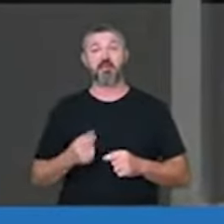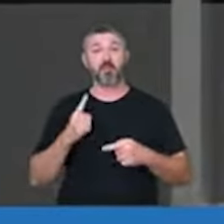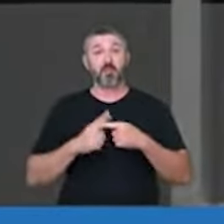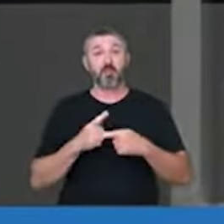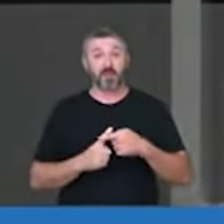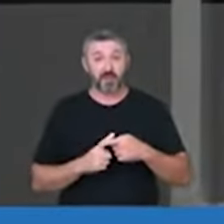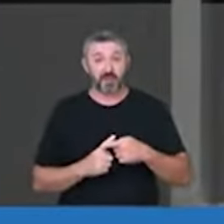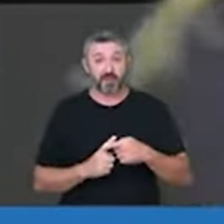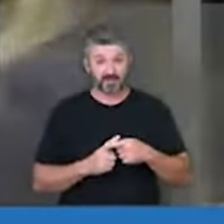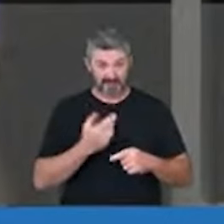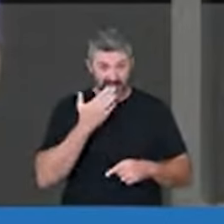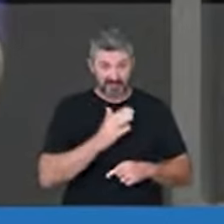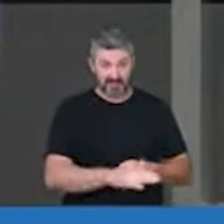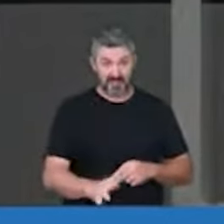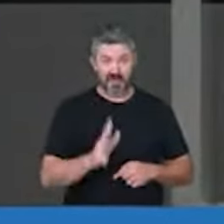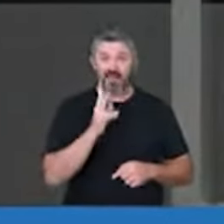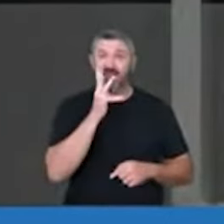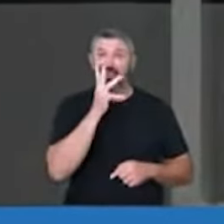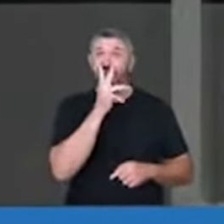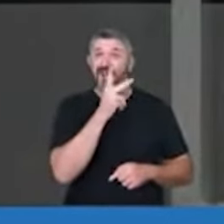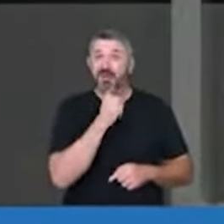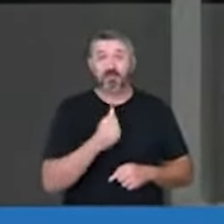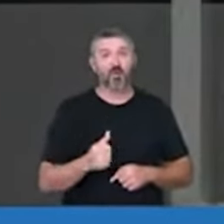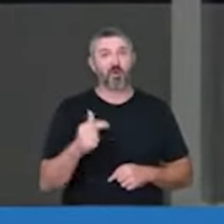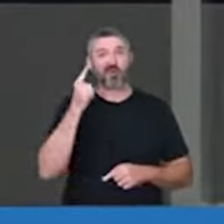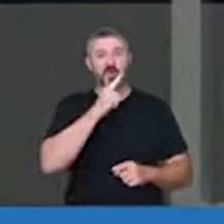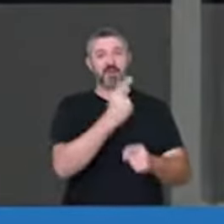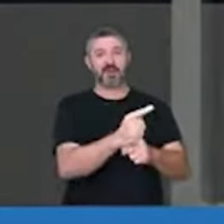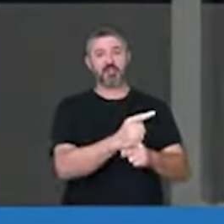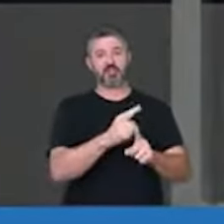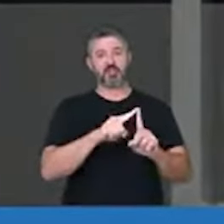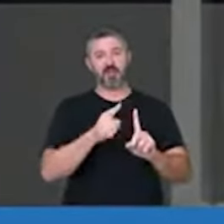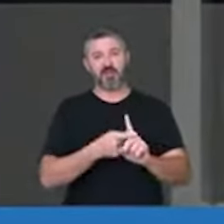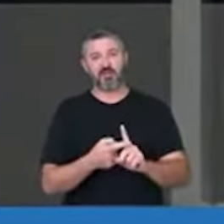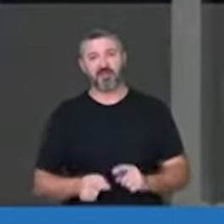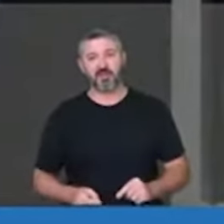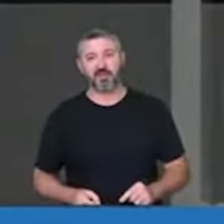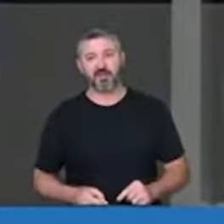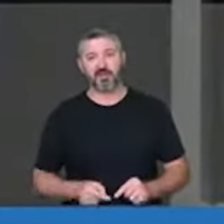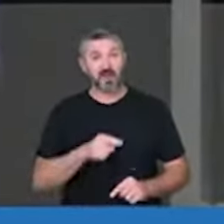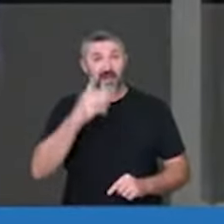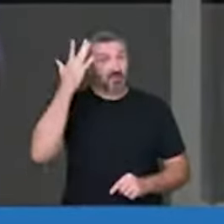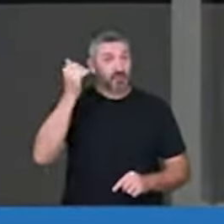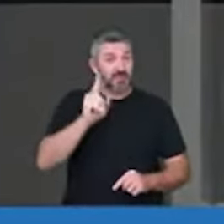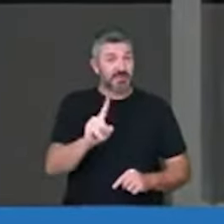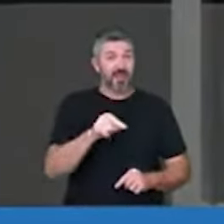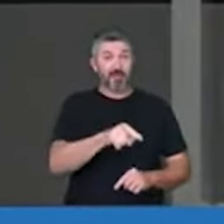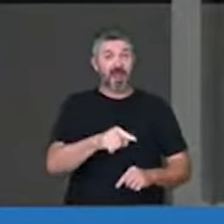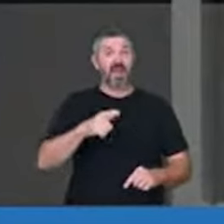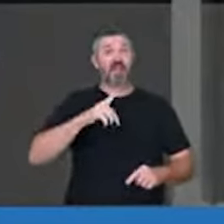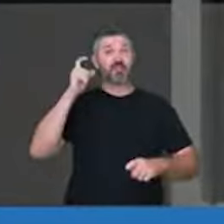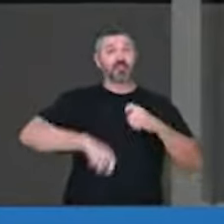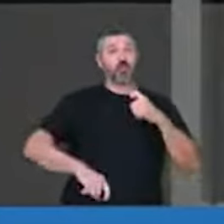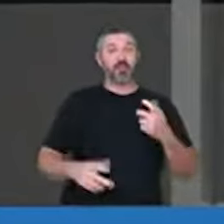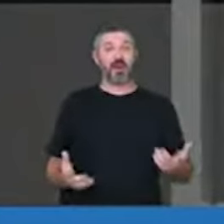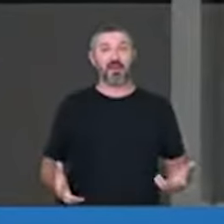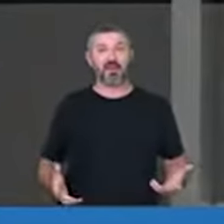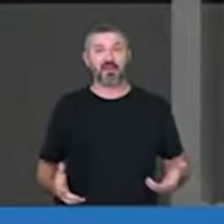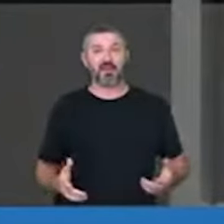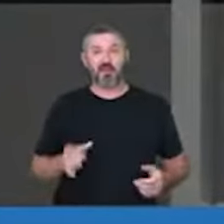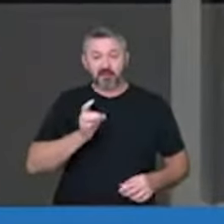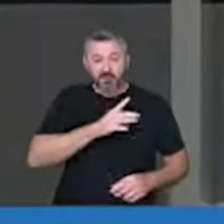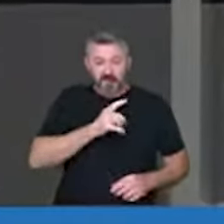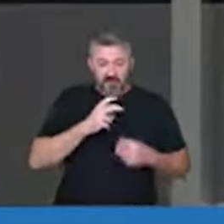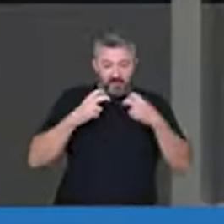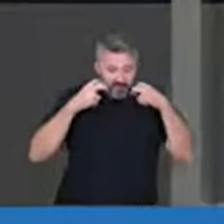criança, se demora muito tempo para conseguir identificar que ela está grávida. Ela não sabe nem sequer que ela foi estuprada. Tem medo, tem vergonha,